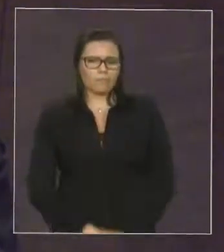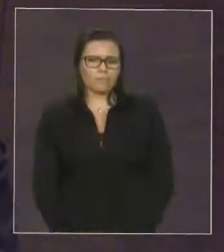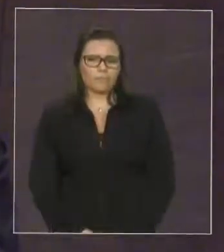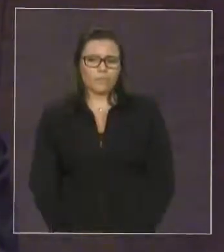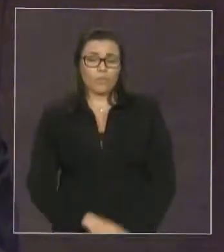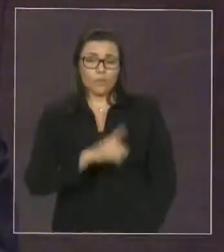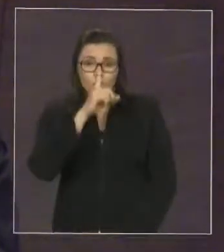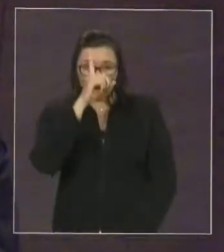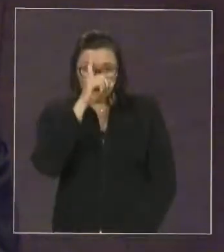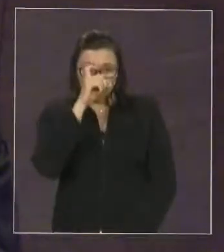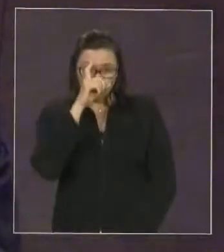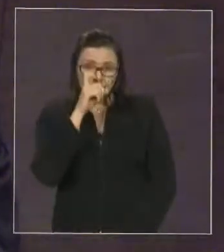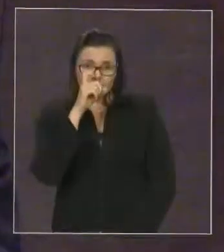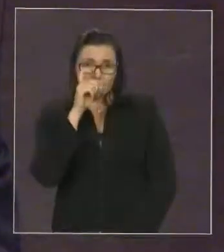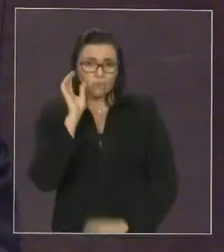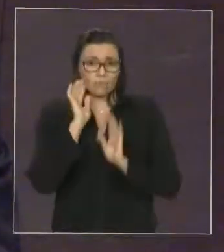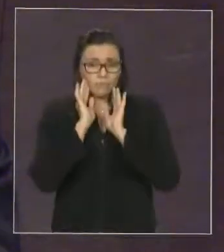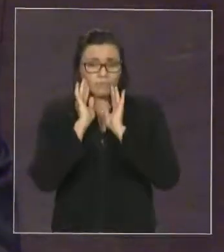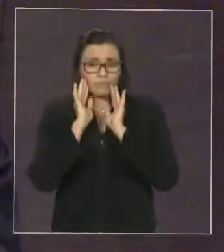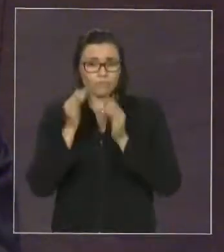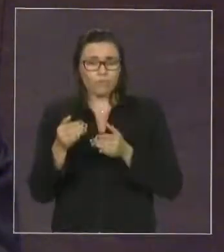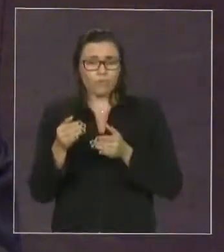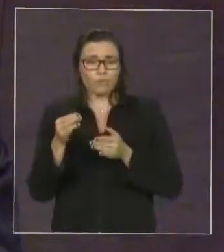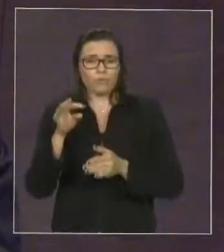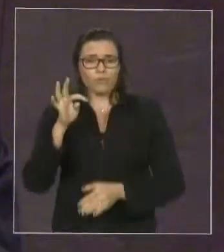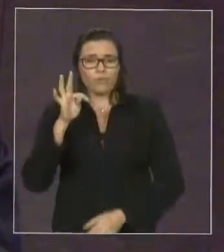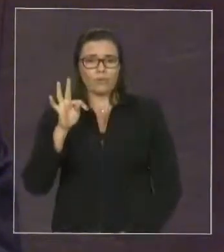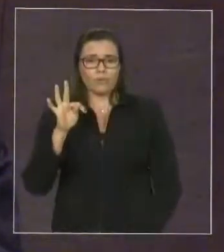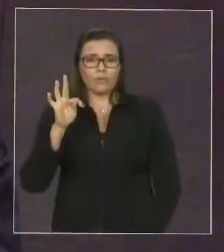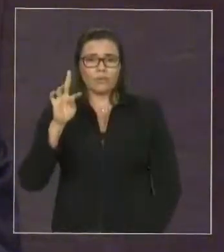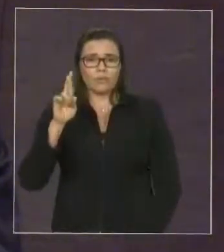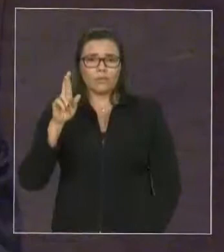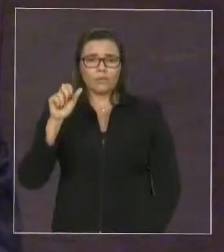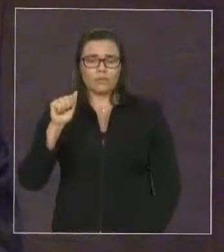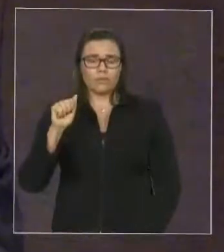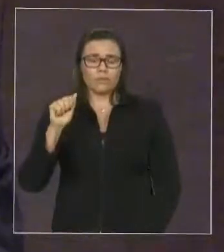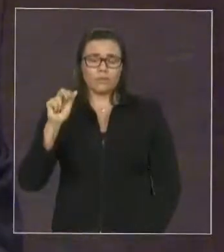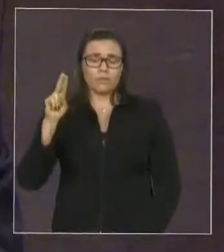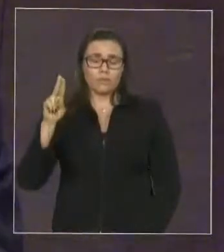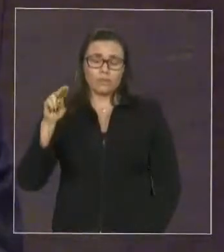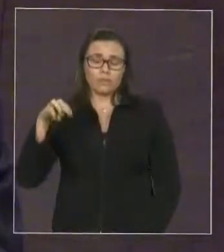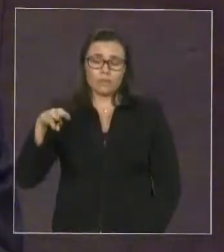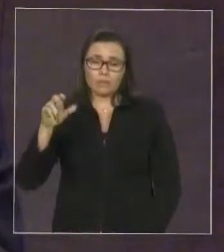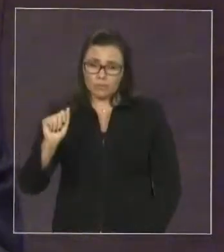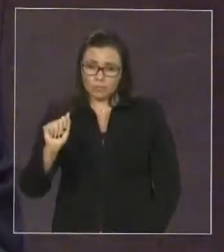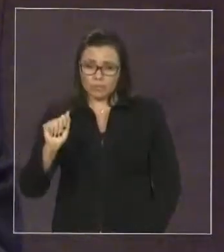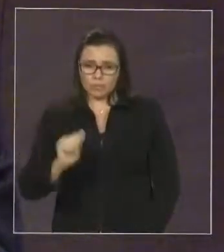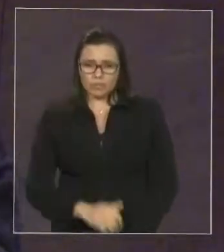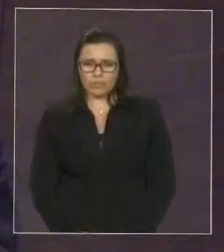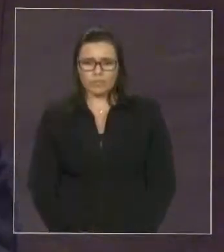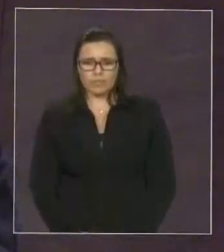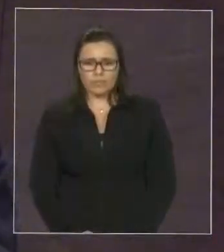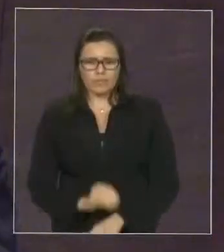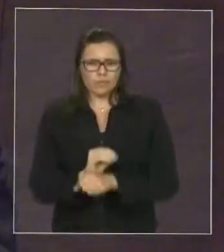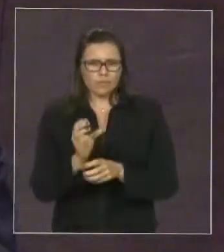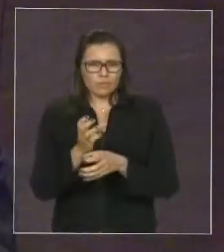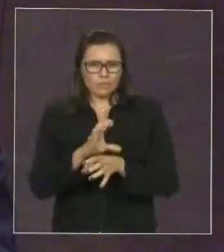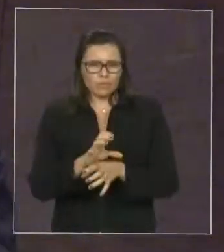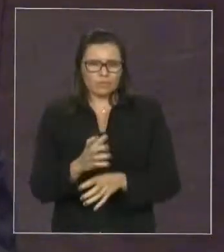tendo esses avanços que Vossa Excelência acabou de falar, inclusive com 10 leitos de UTI,